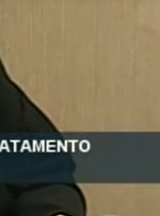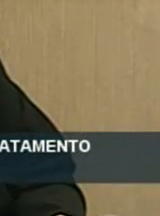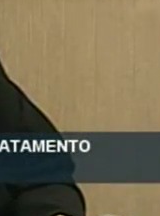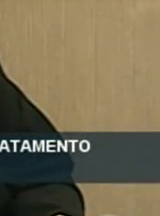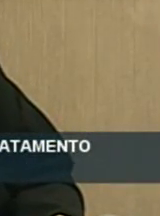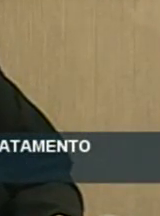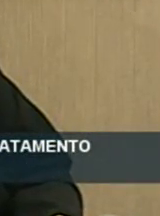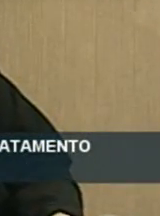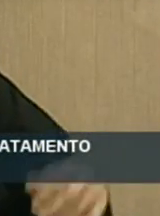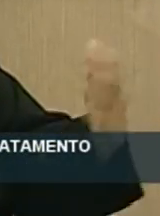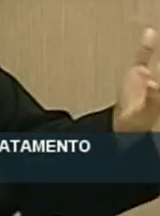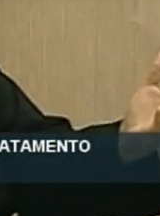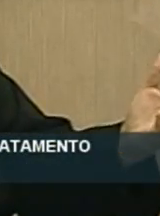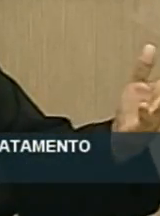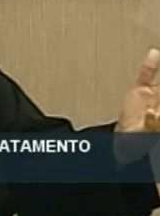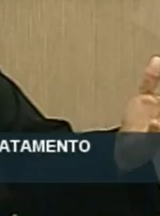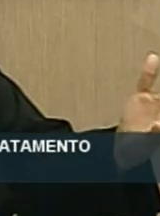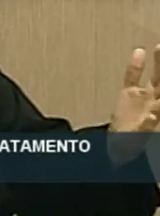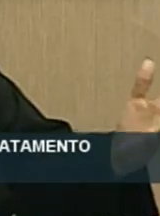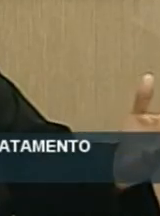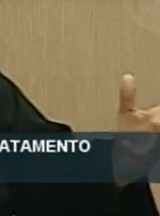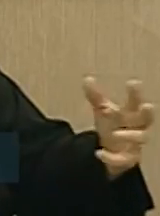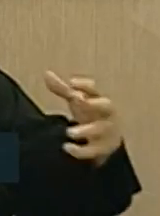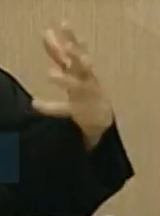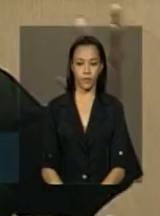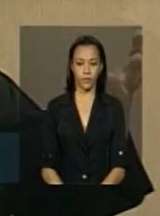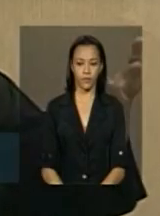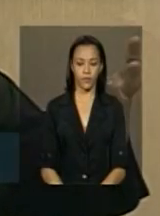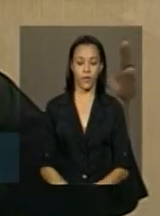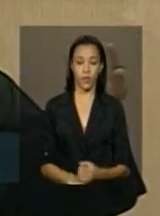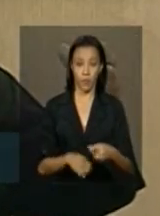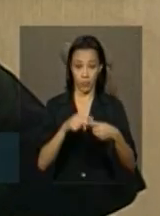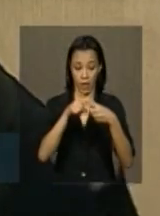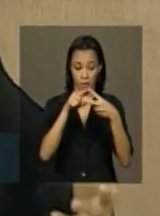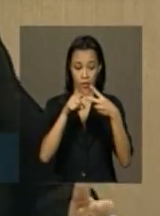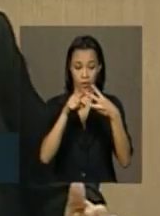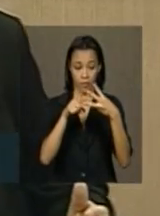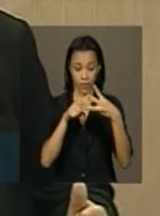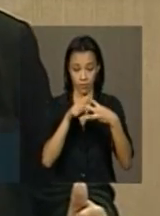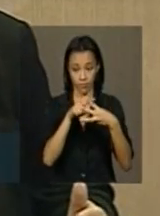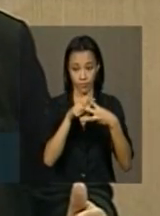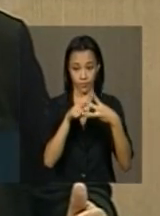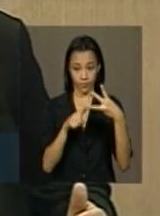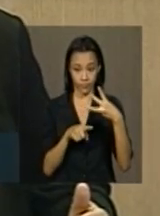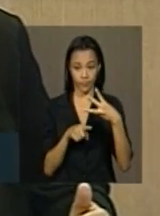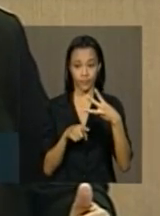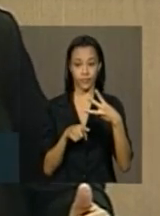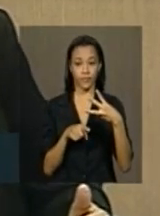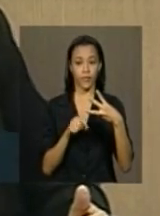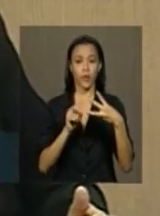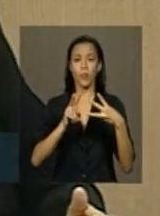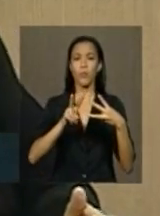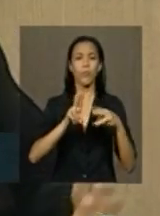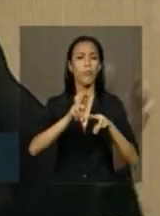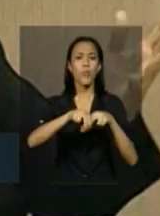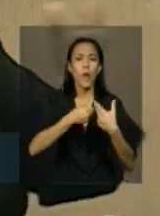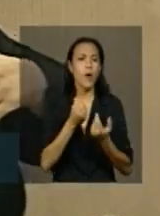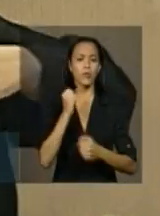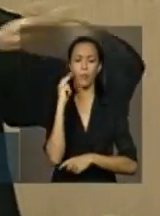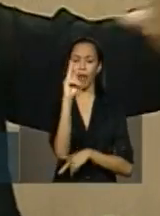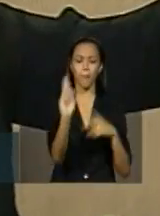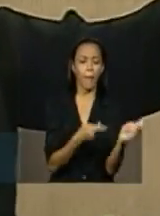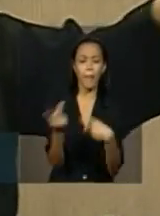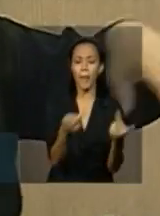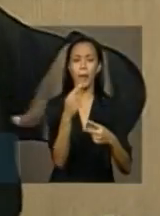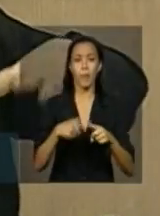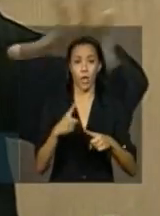desmatamento você tem broca não sei no meu tempo era assim era broca depois o cara queima perdão por causa da dinâmica do desmatamento o cara primeiro